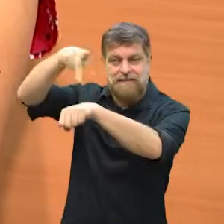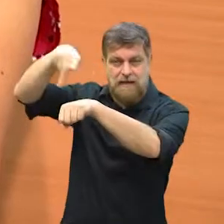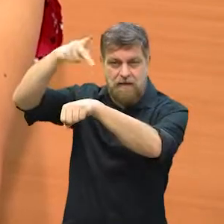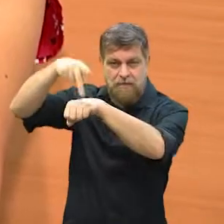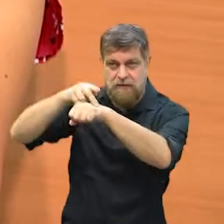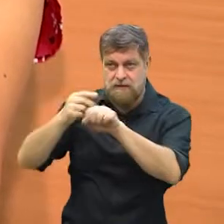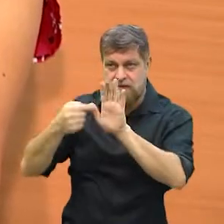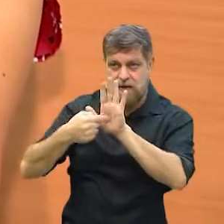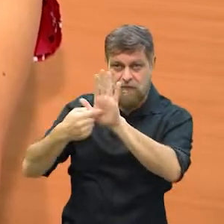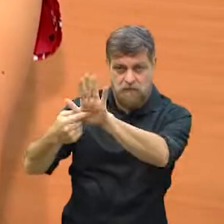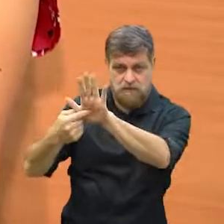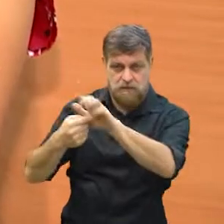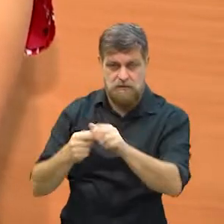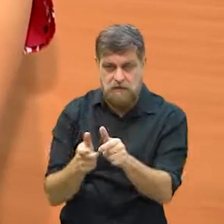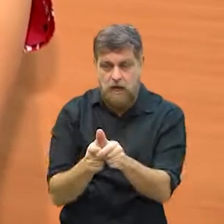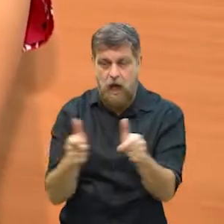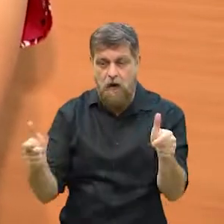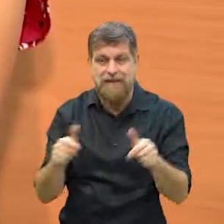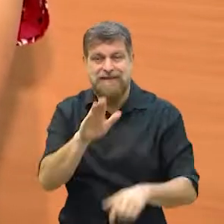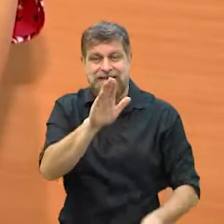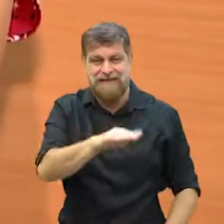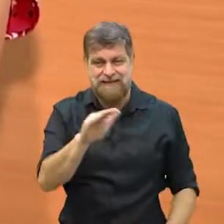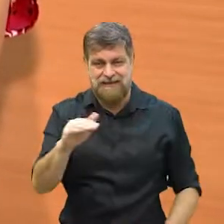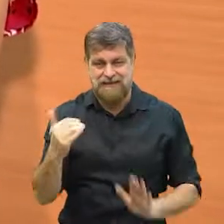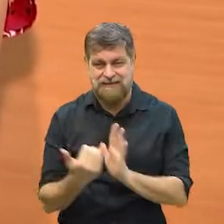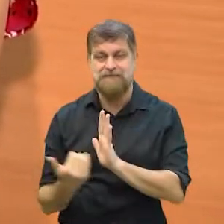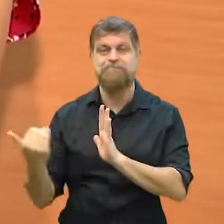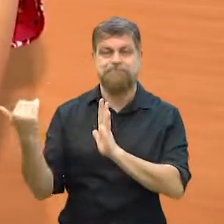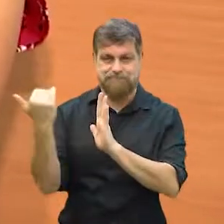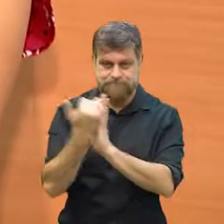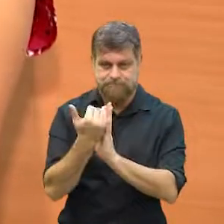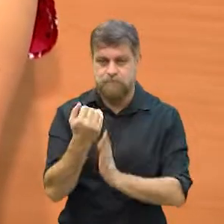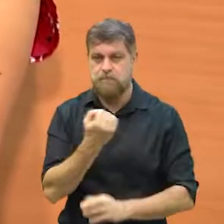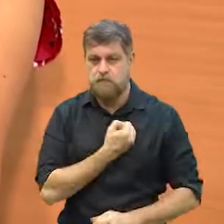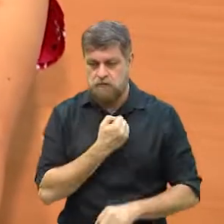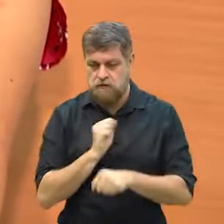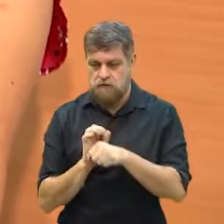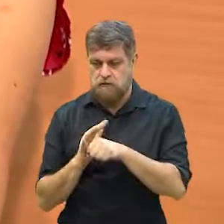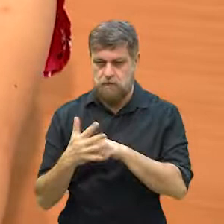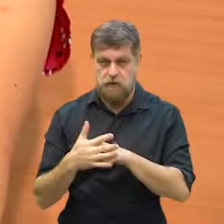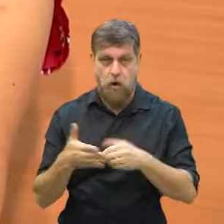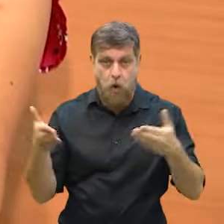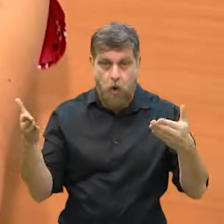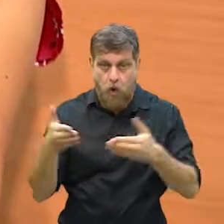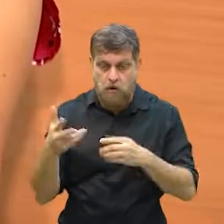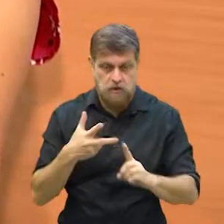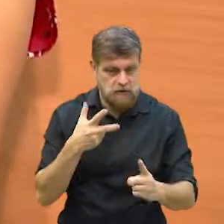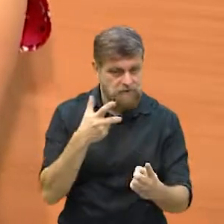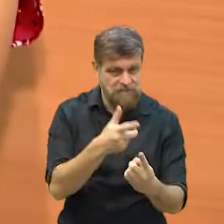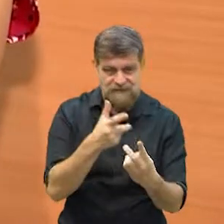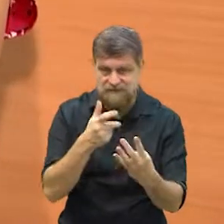têm apontado o aumento da contaminação entre crianças, lembrando que a vacinação hoje não